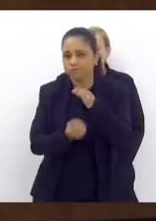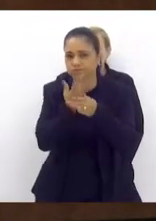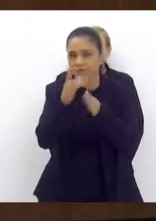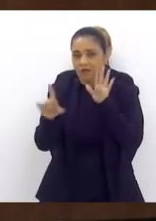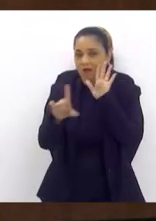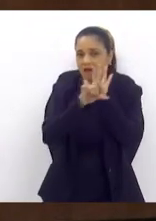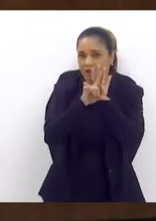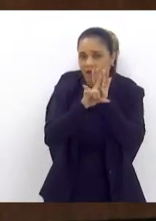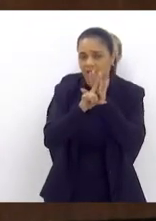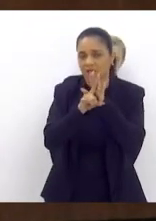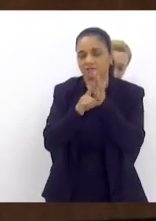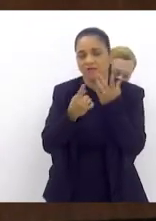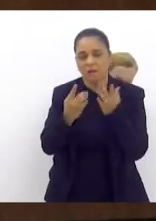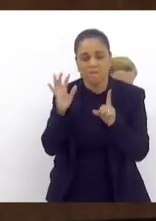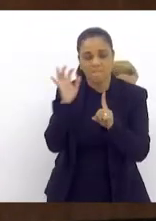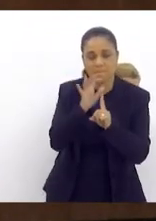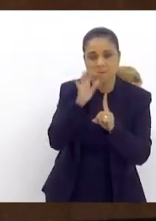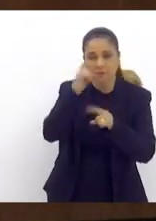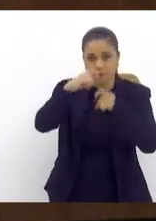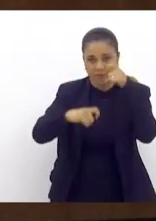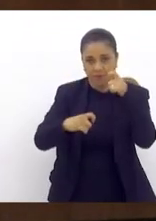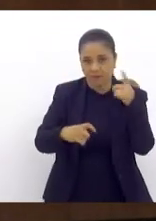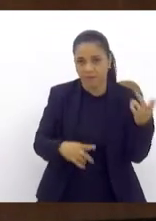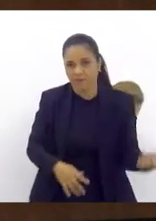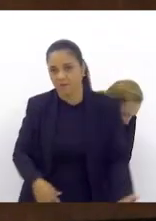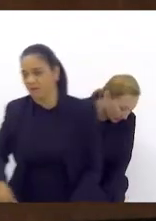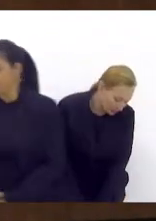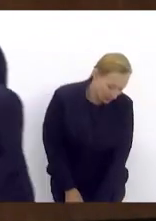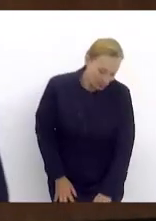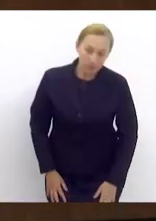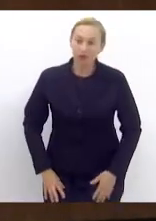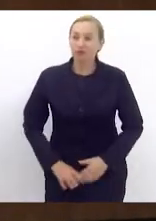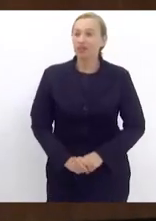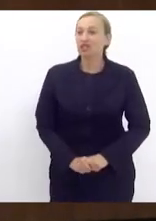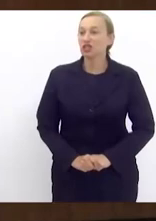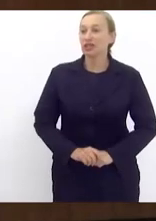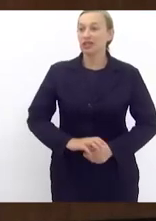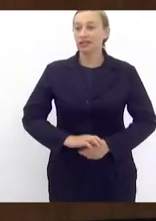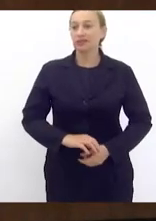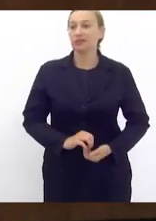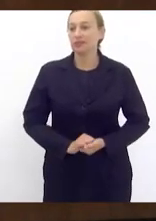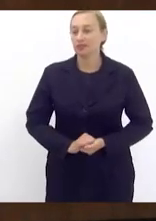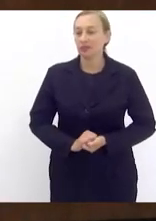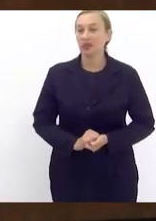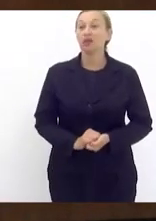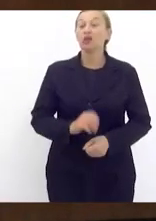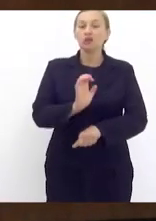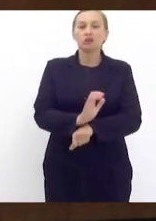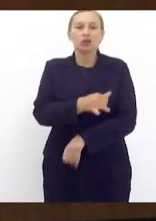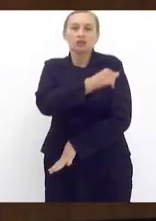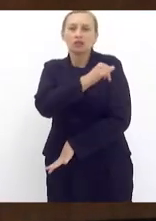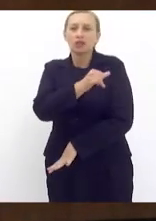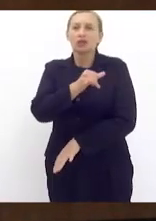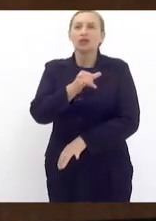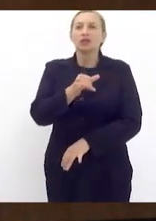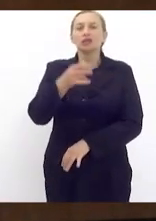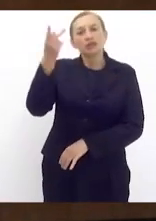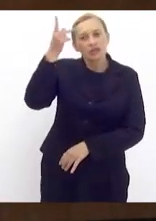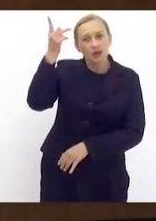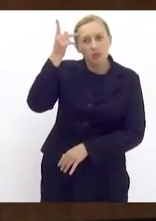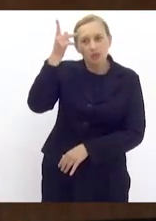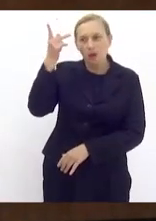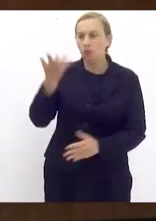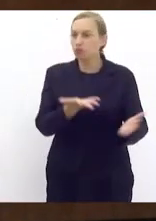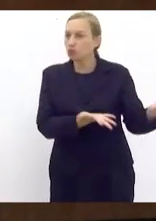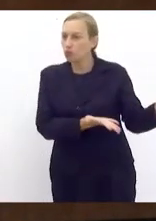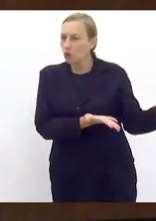da importunação sexual. Foi exatamente isso. No estado de São Paulo, uma jovem foi surpreendida